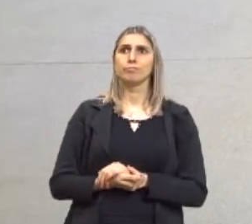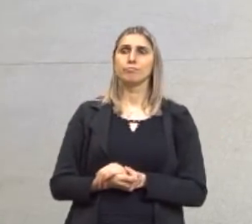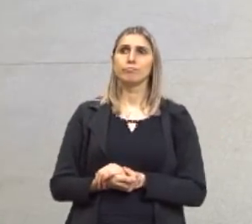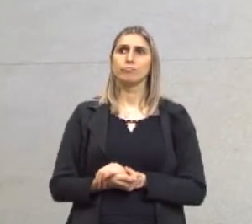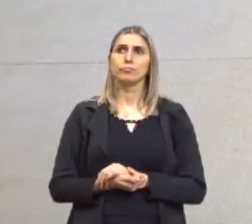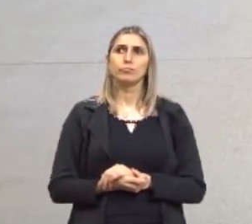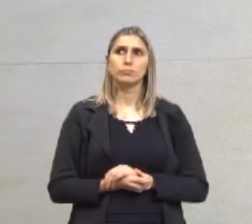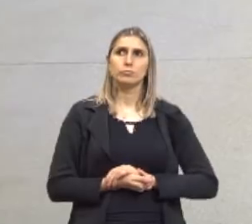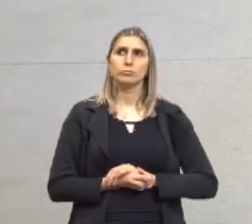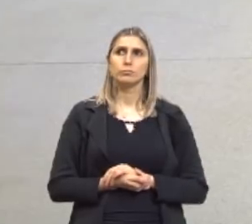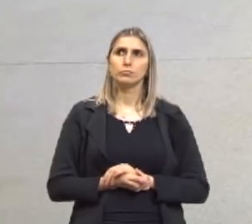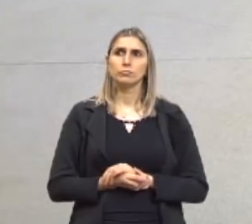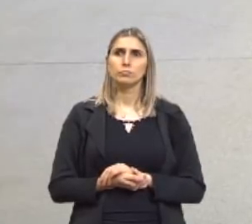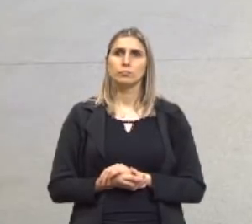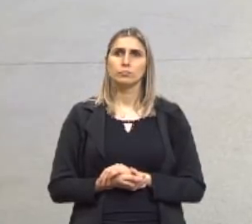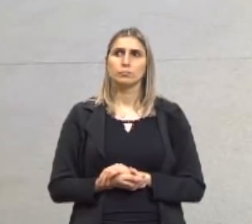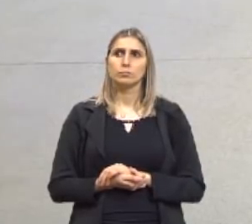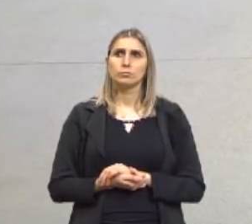lá.